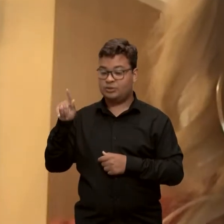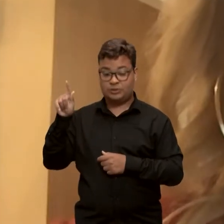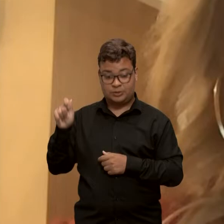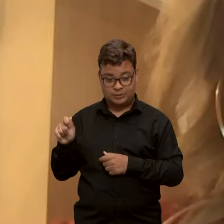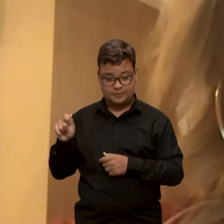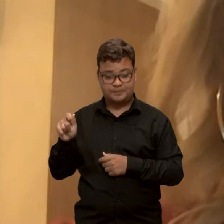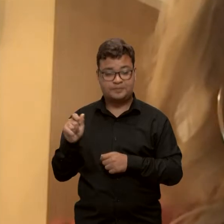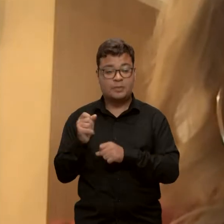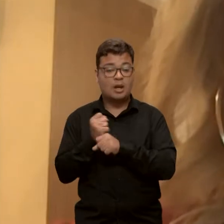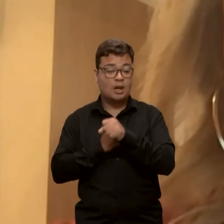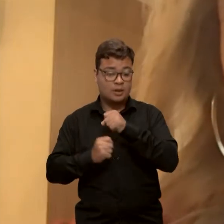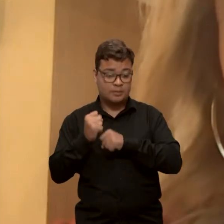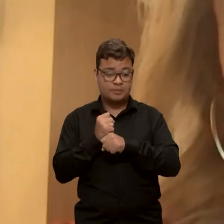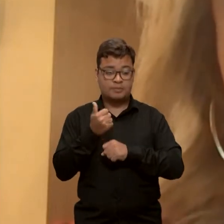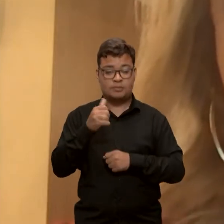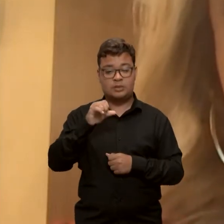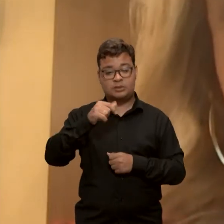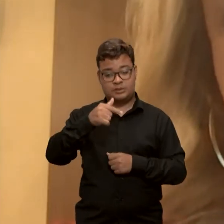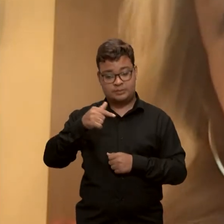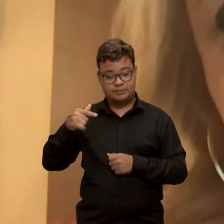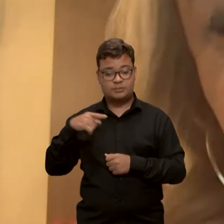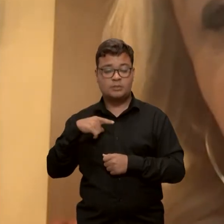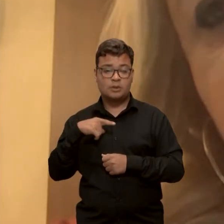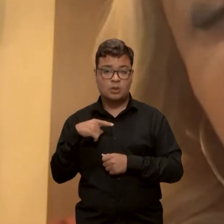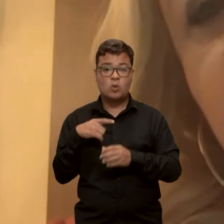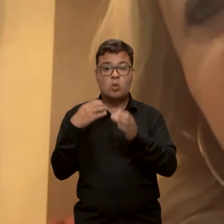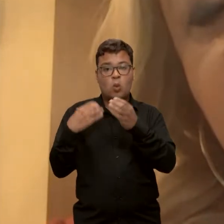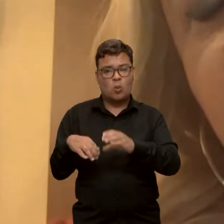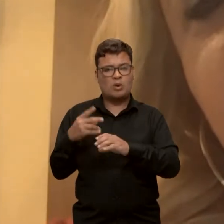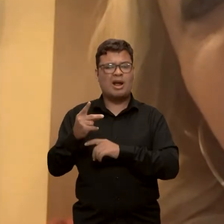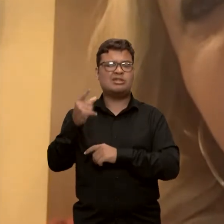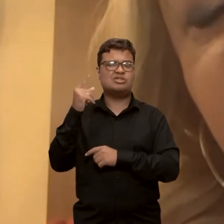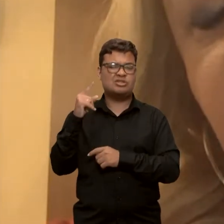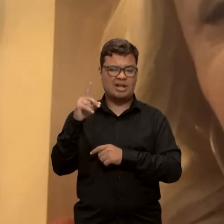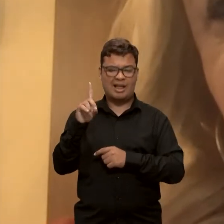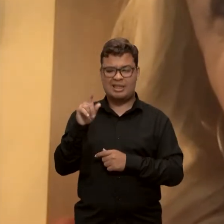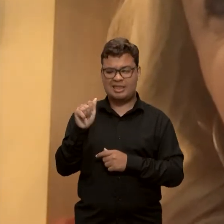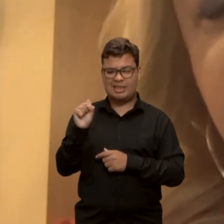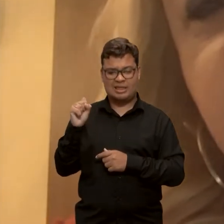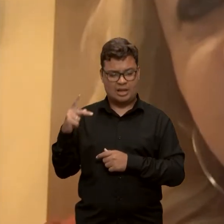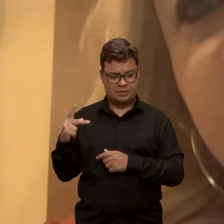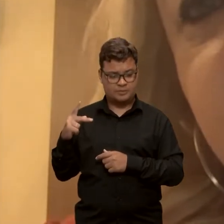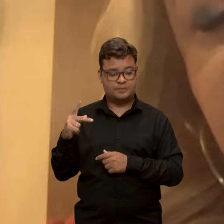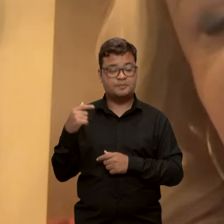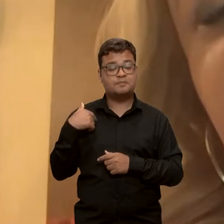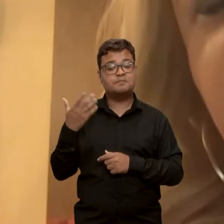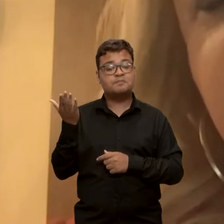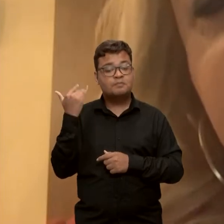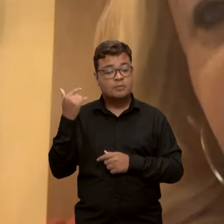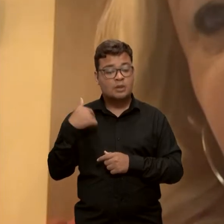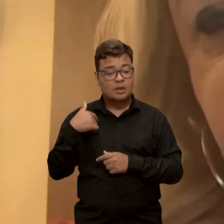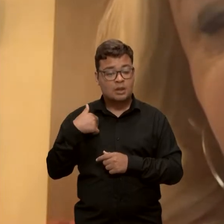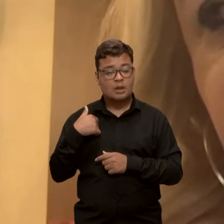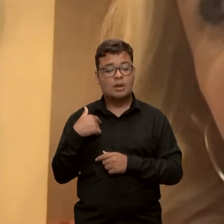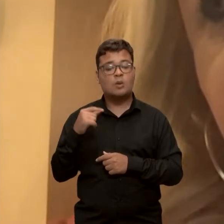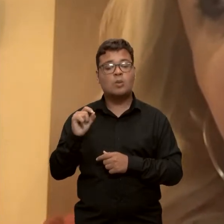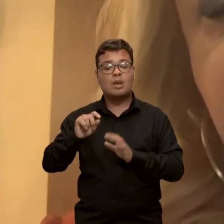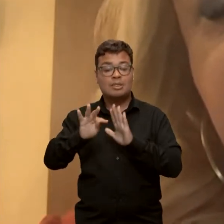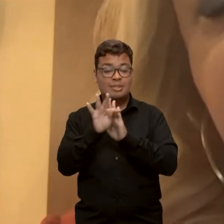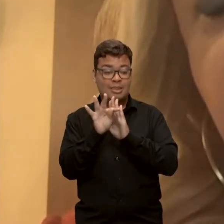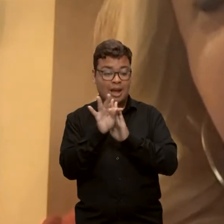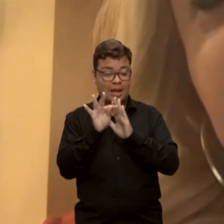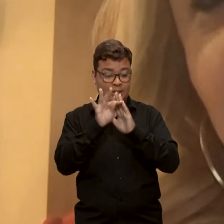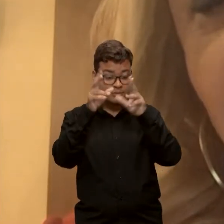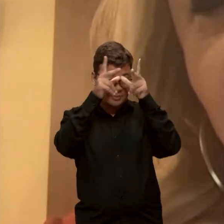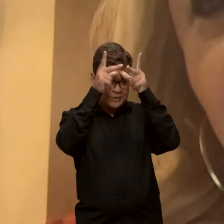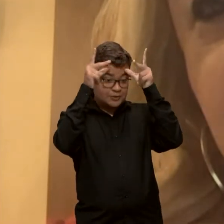77 mesmo, eu fiz o concurso do antigo DASP. E naquela época eu era técnica de enfermagem.